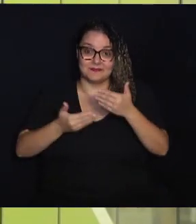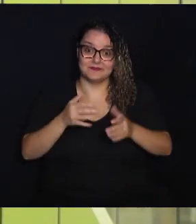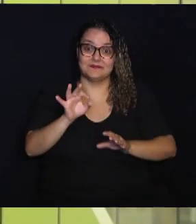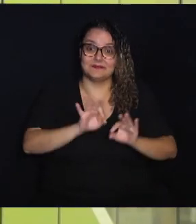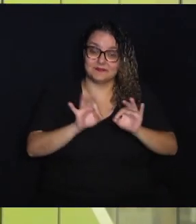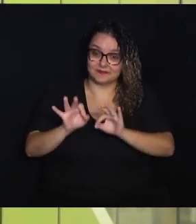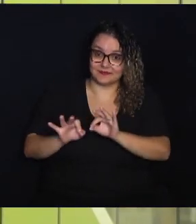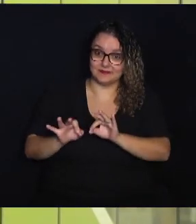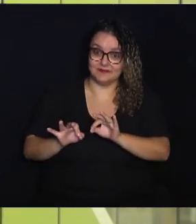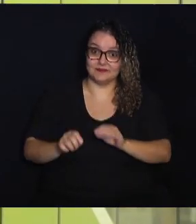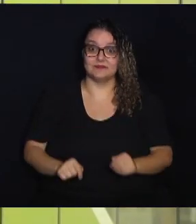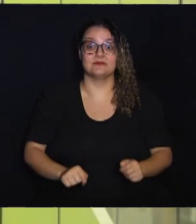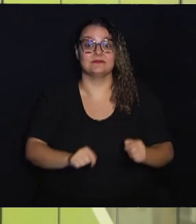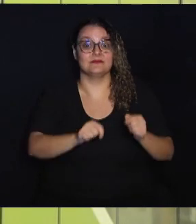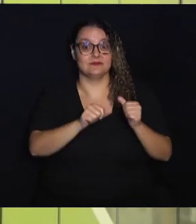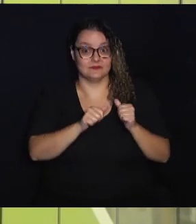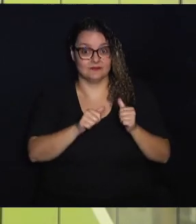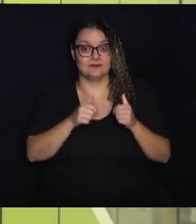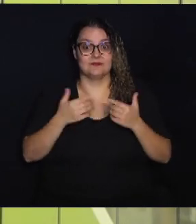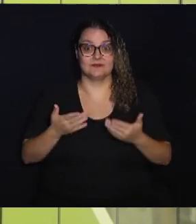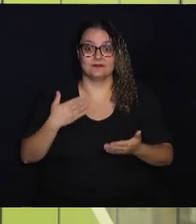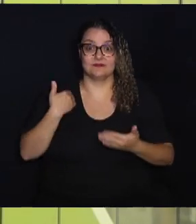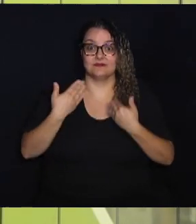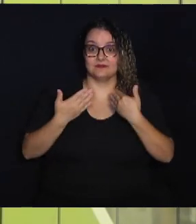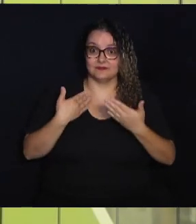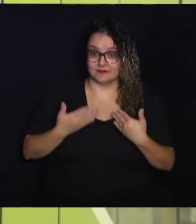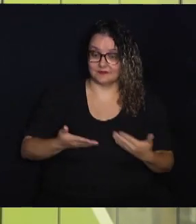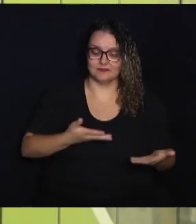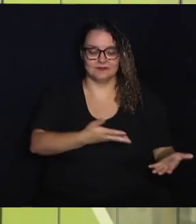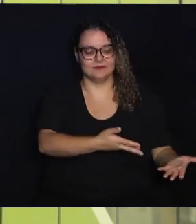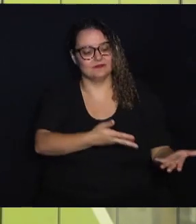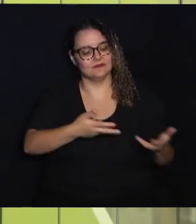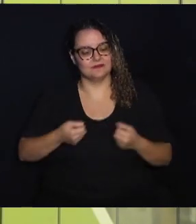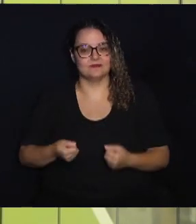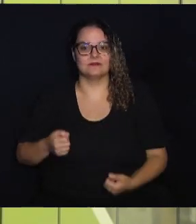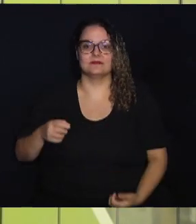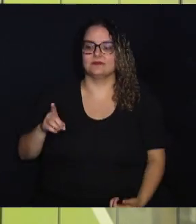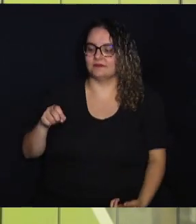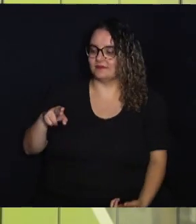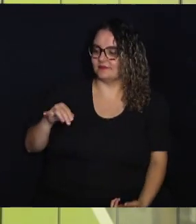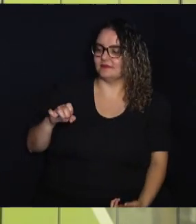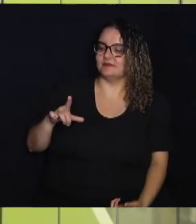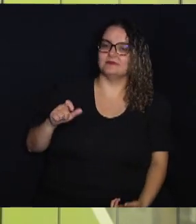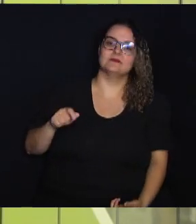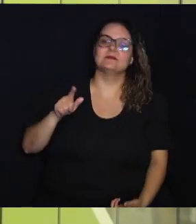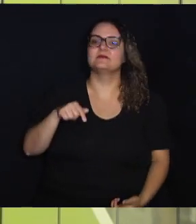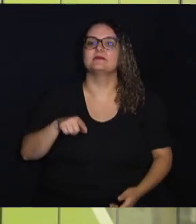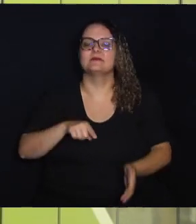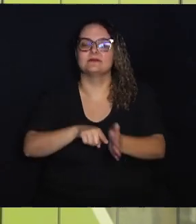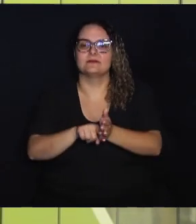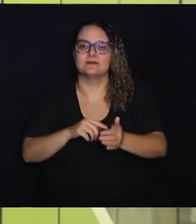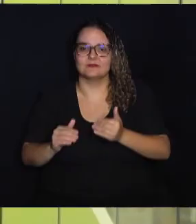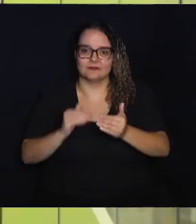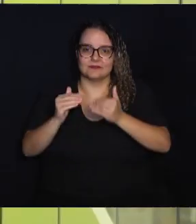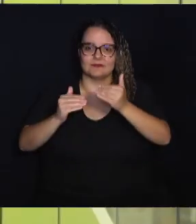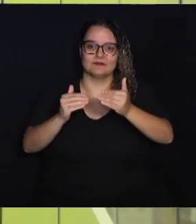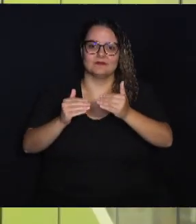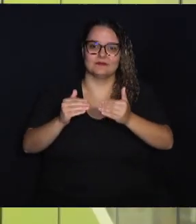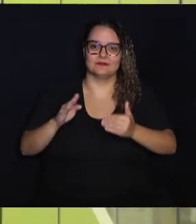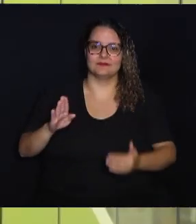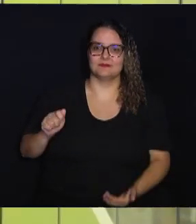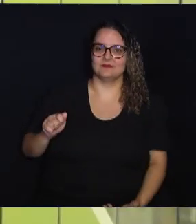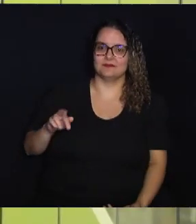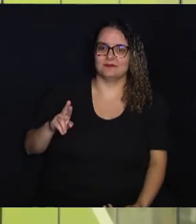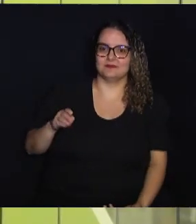o projeto e os benefícios dele, a gente convidou a Gabriela Persinotti, que é a pesquisadora que desenvolveu